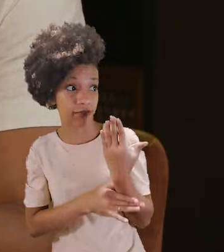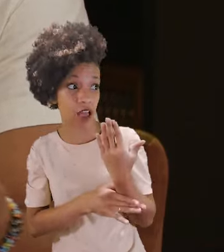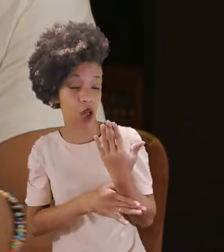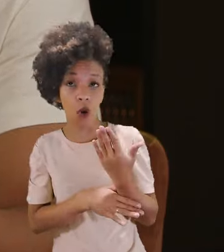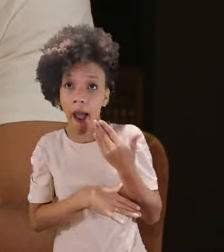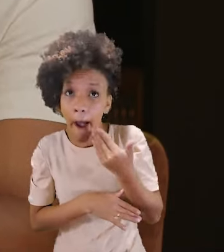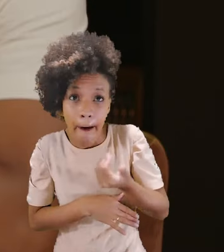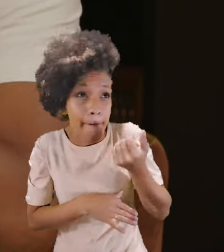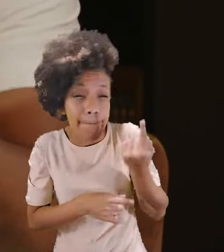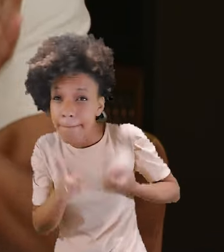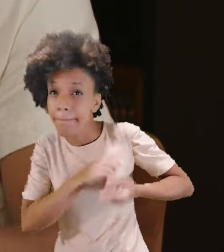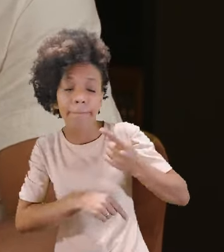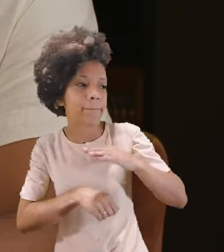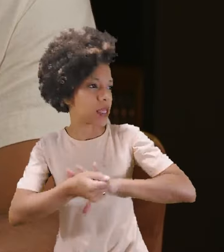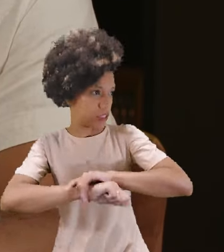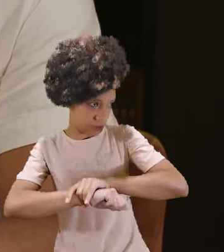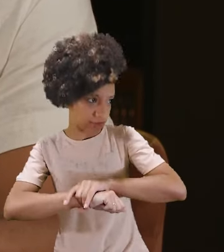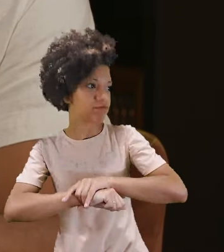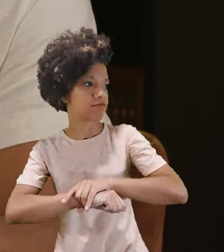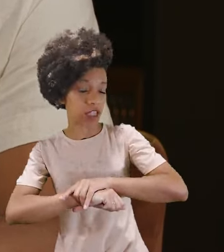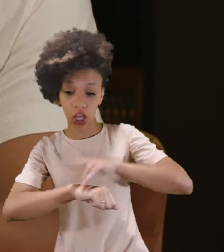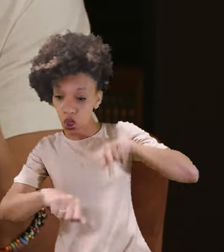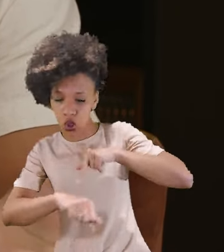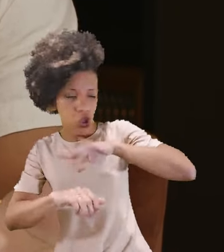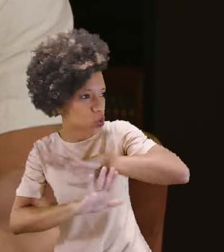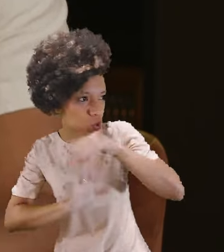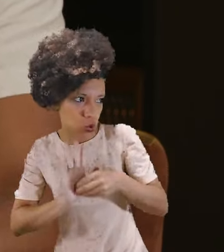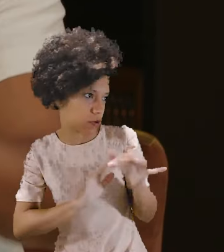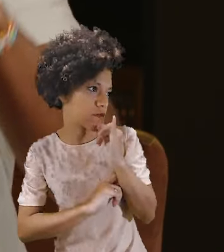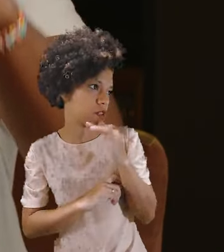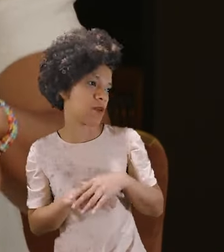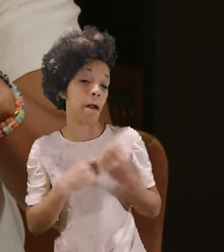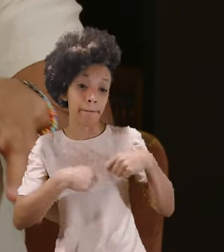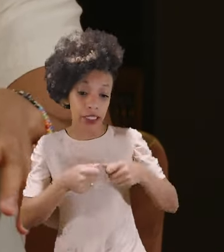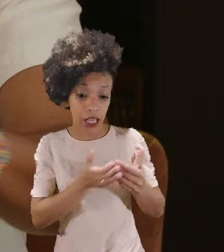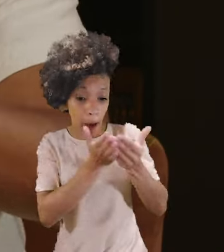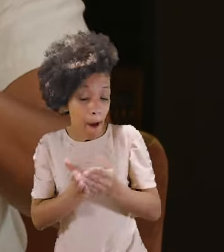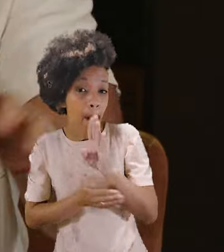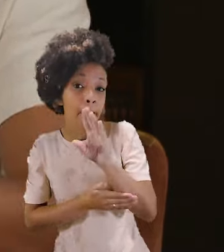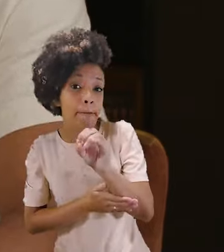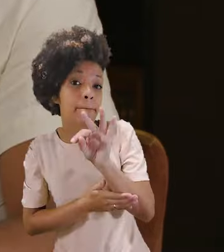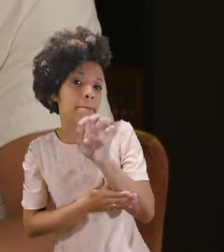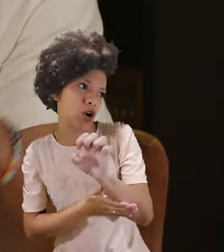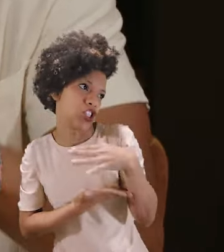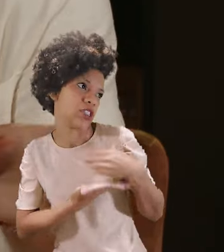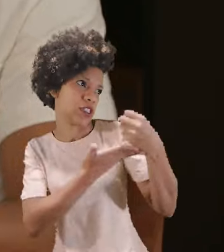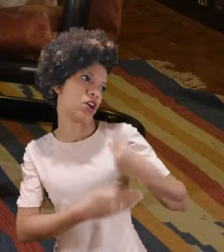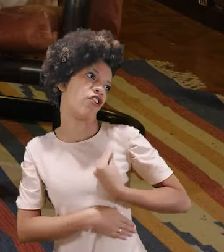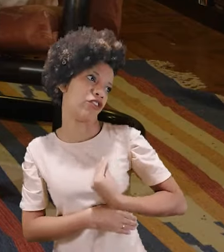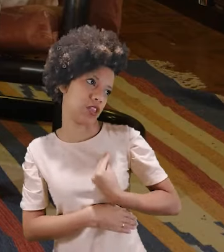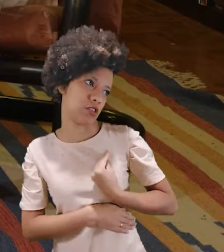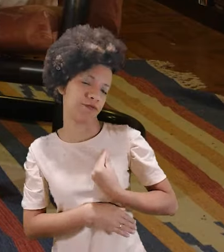maior conversão de segurança do mundo que a gente vai aplicar na internacionalmente que é justamente é por uma das coisas apresentar você tem que ter um bote salva-vida para todo mundo da moda